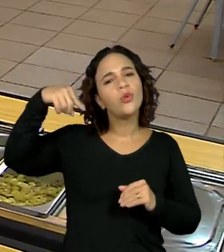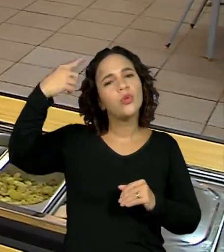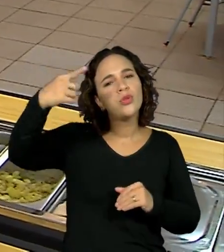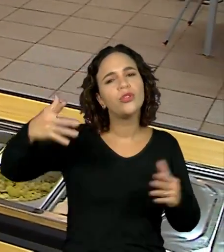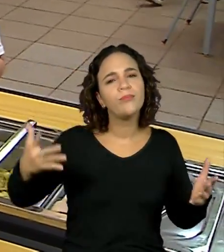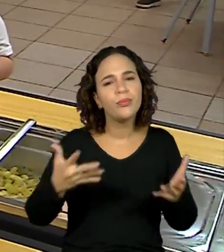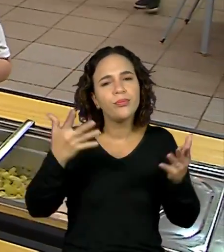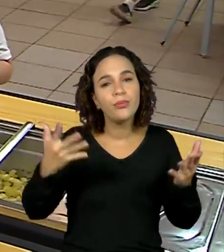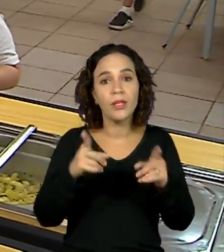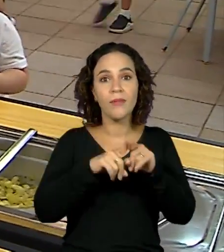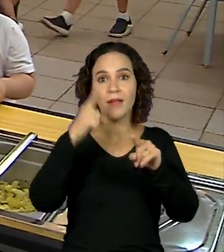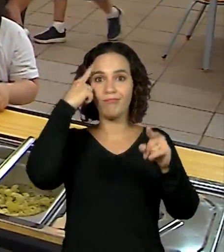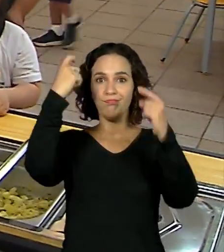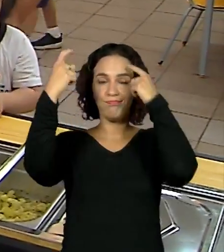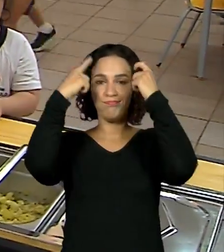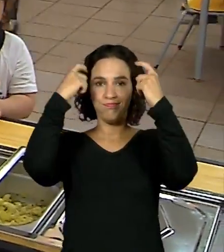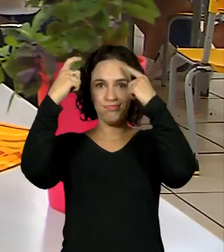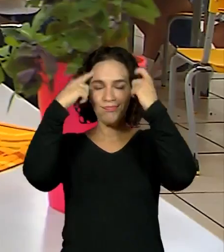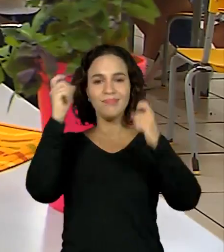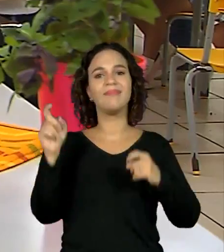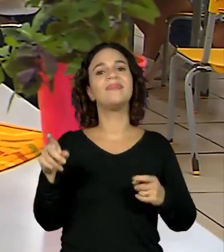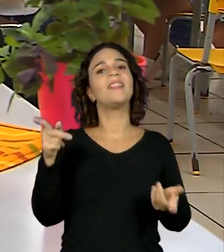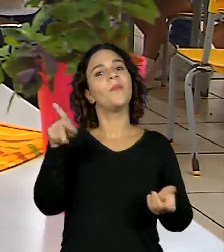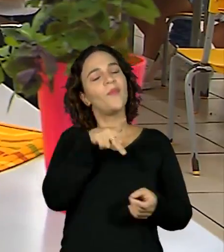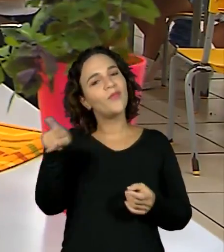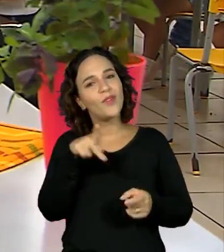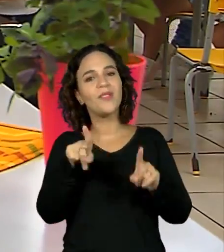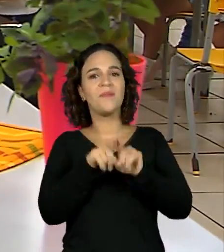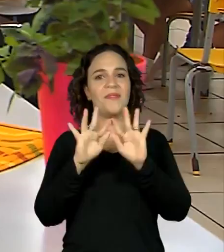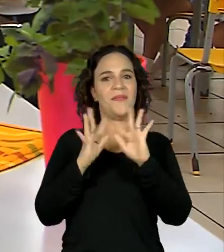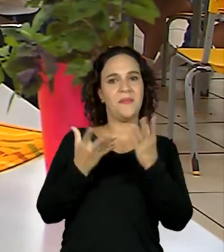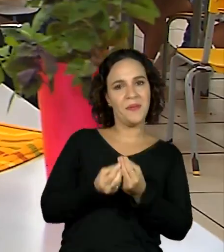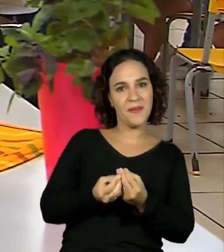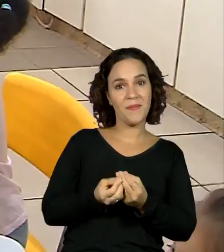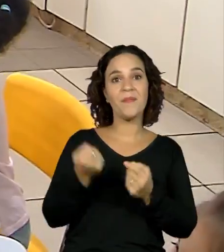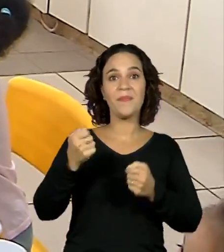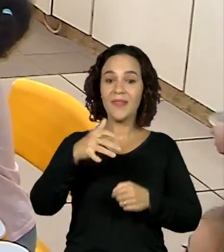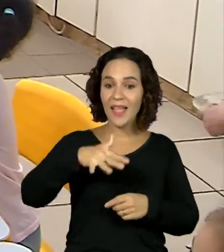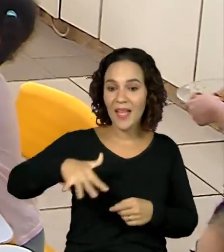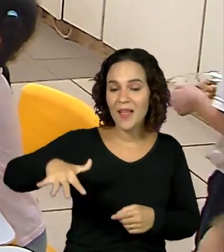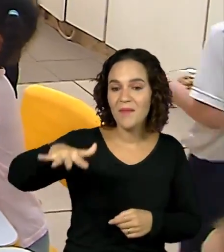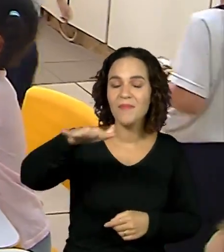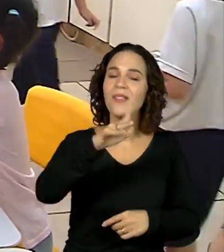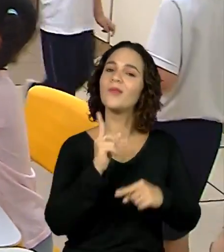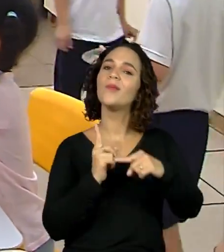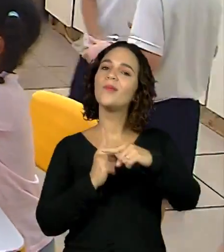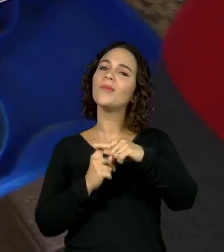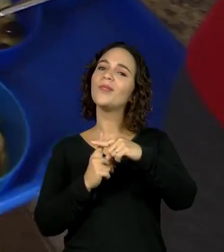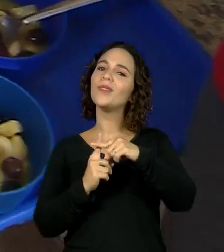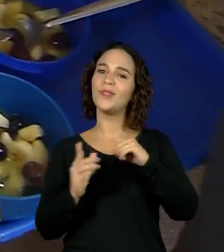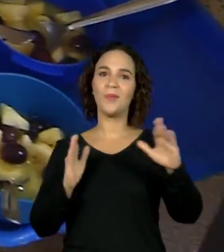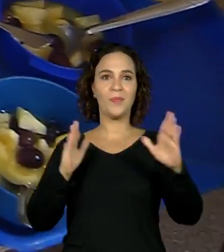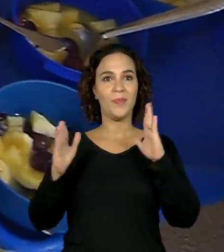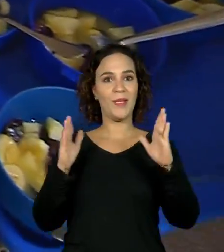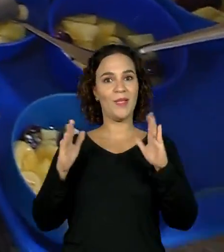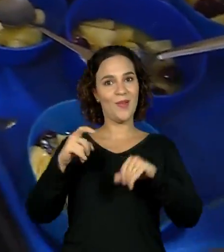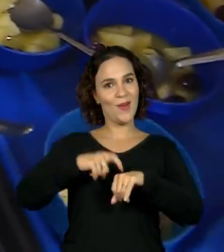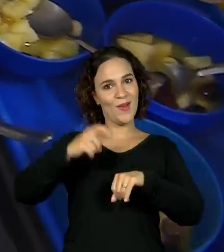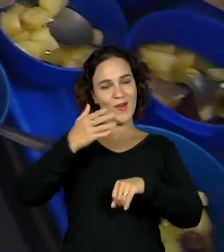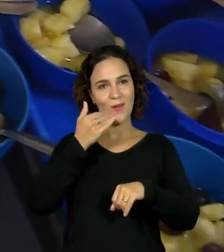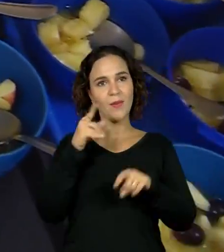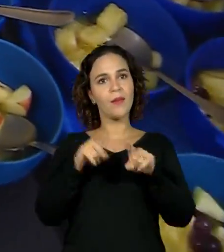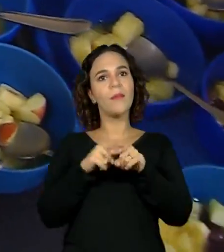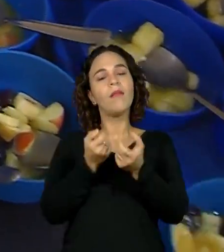por parte dos educadores e pais. É importante criar um ambiente positivo durante as refeições e oferecer